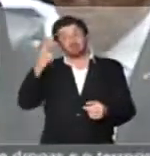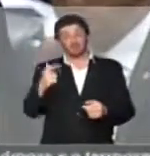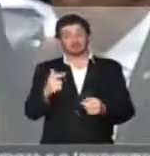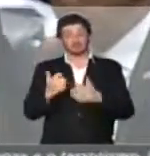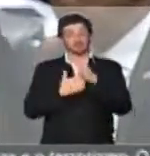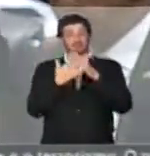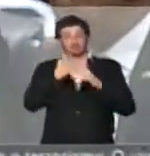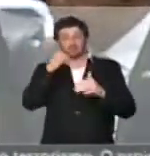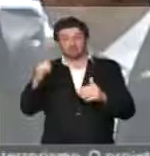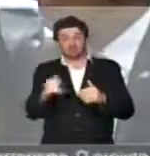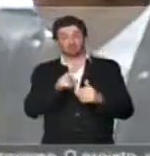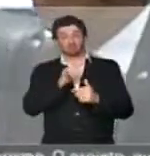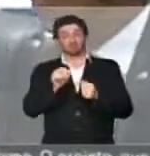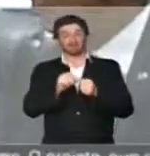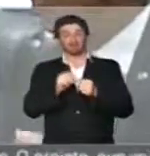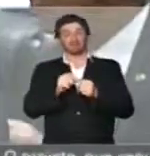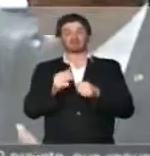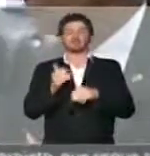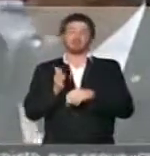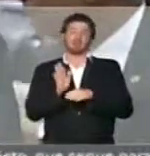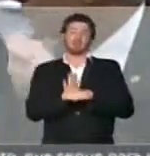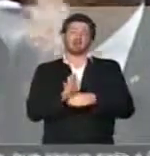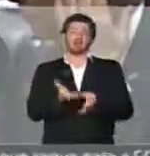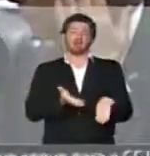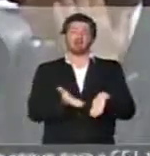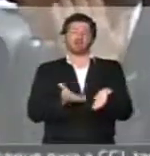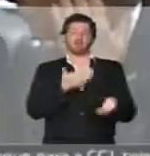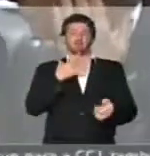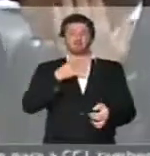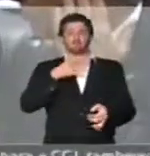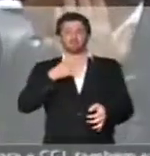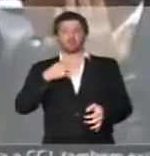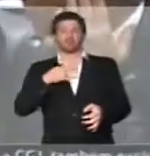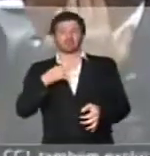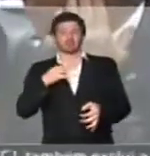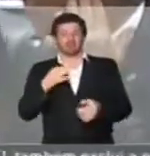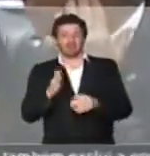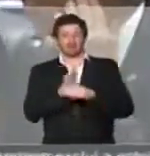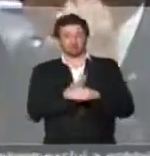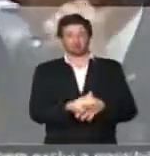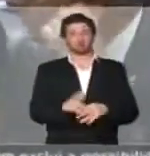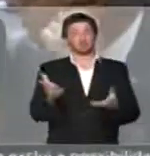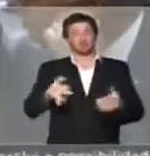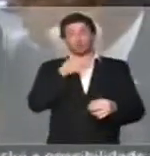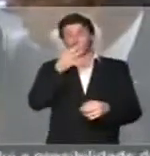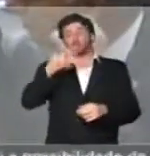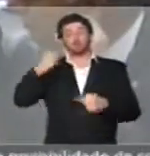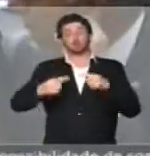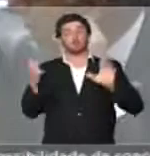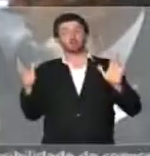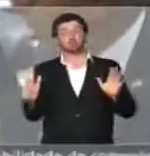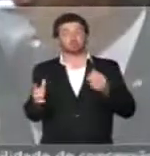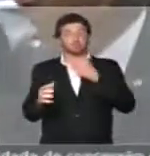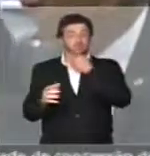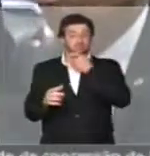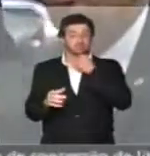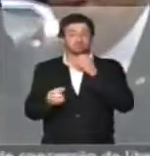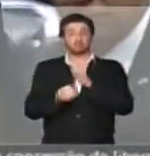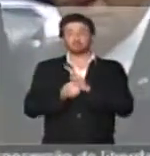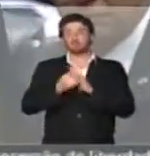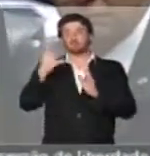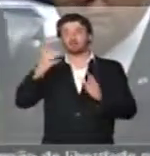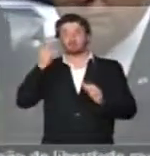de energia vai fazer caridade ao consumidor brasileiro? Esse é o momento do posicionamento político. São vários